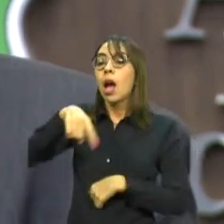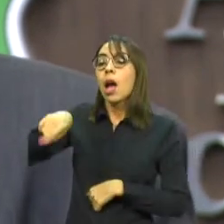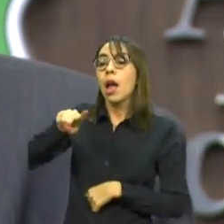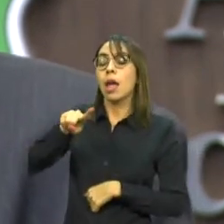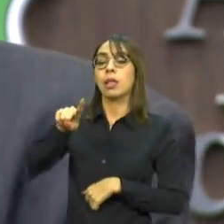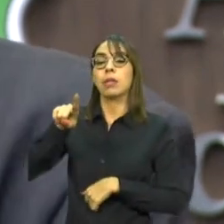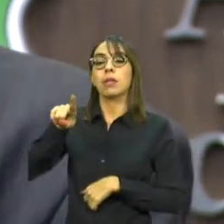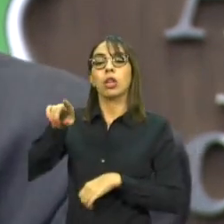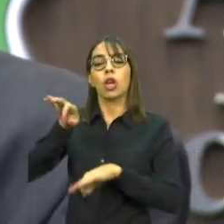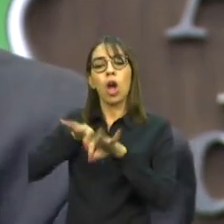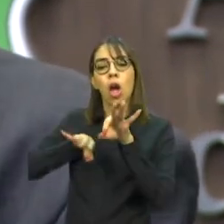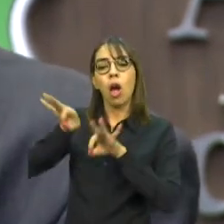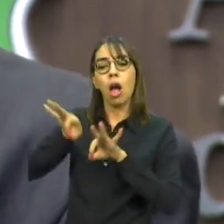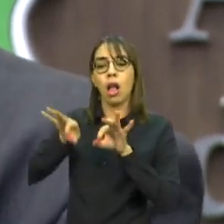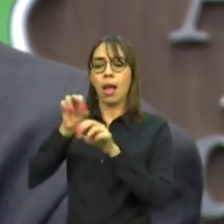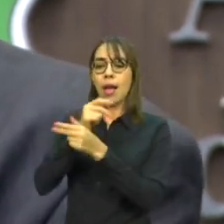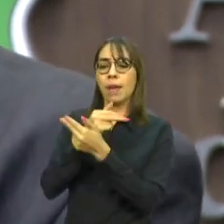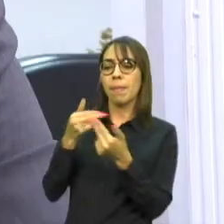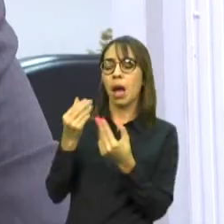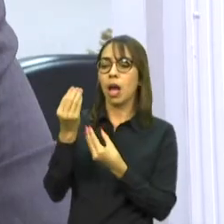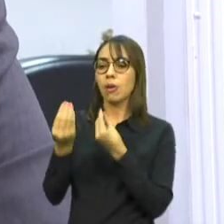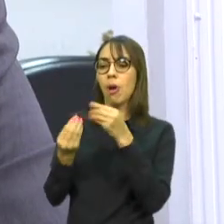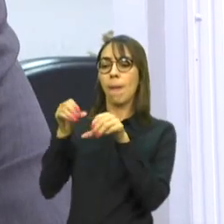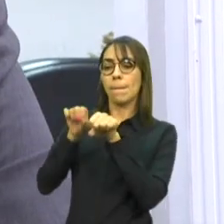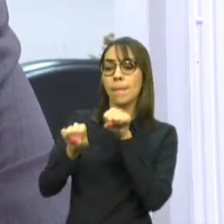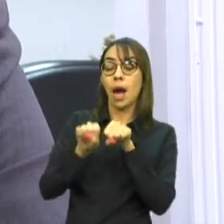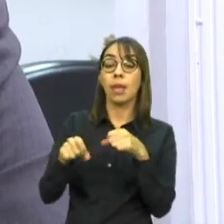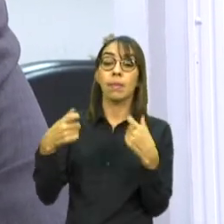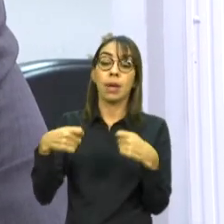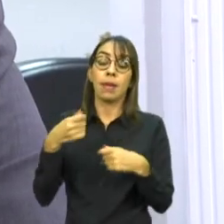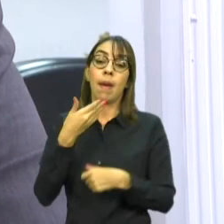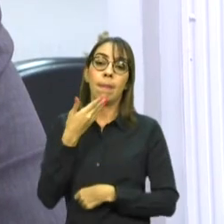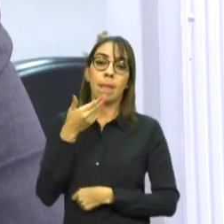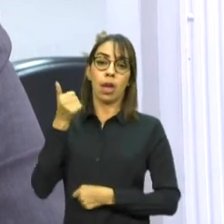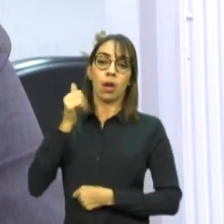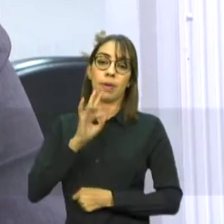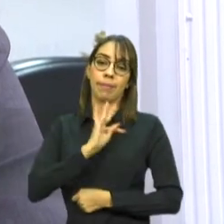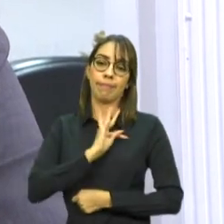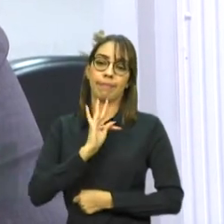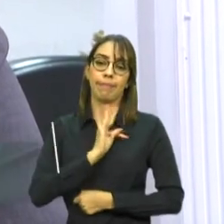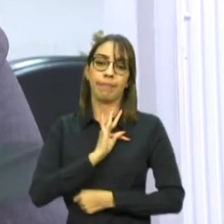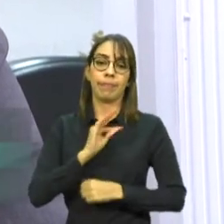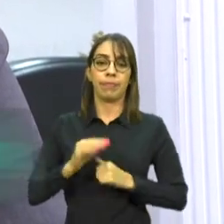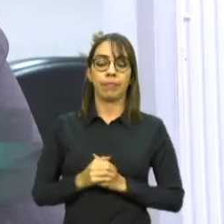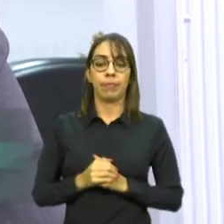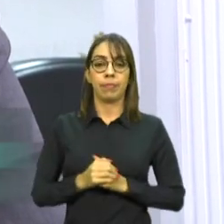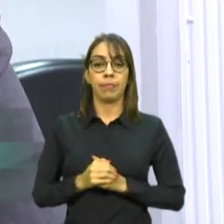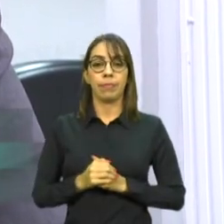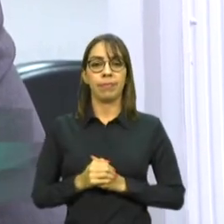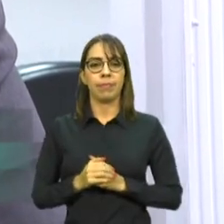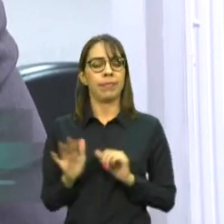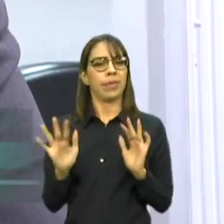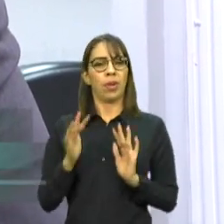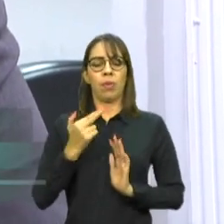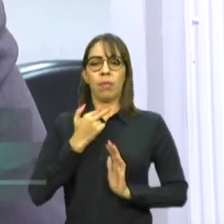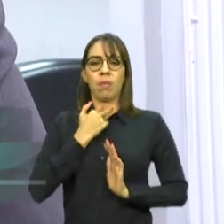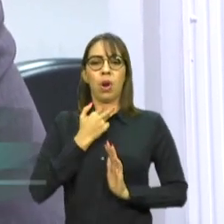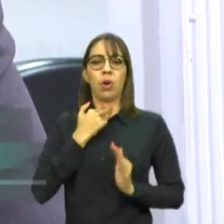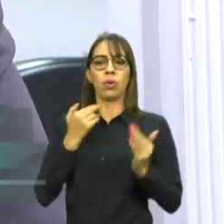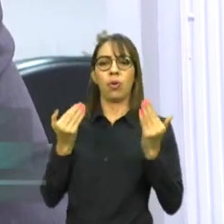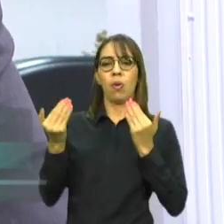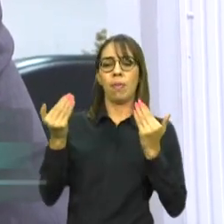aprimorar as técnicas de abate dos animais. Nós não podemos comparar um abatedouro, né, seja ele público ou